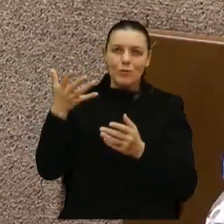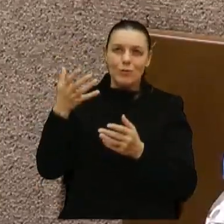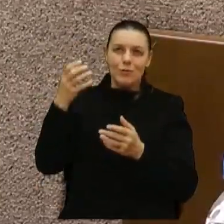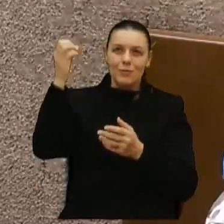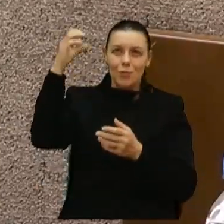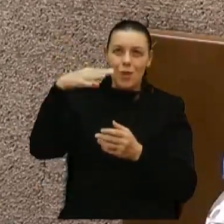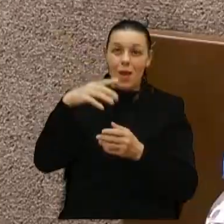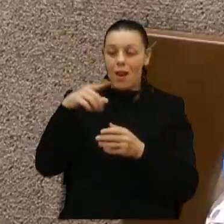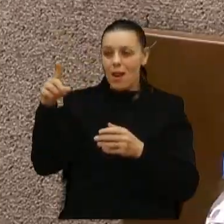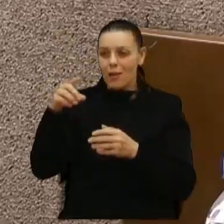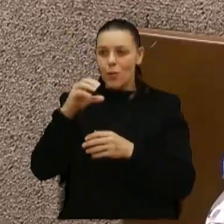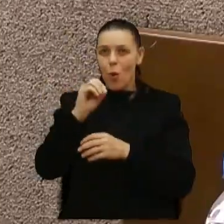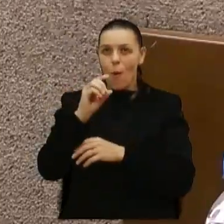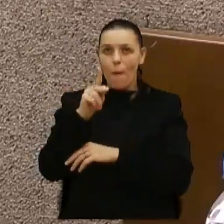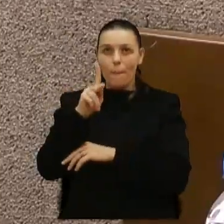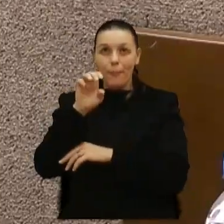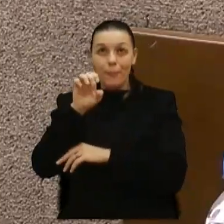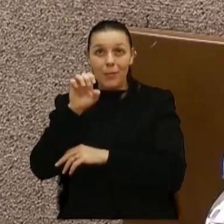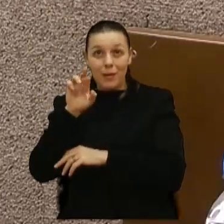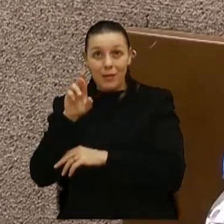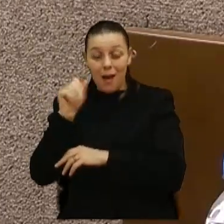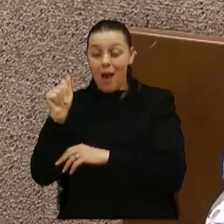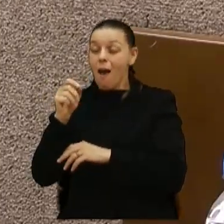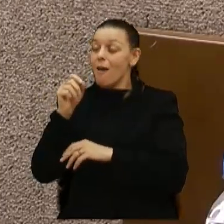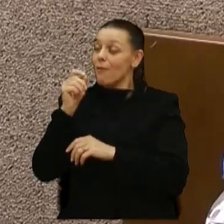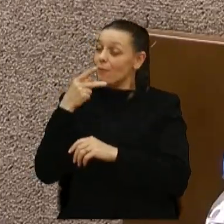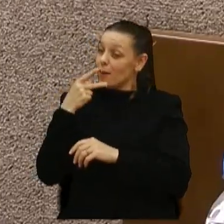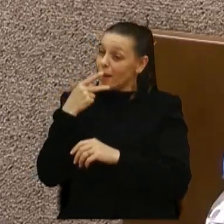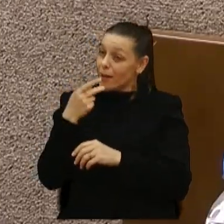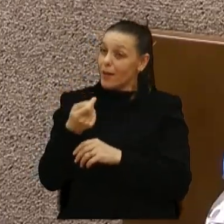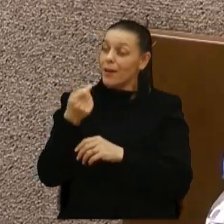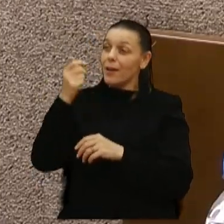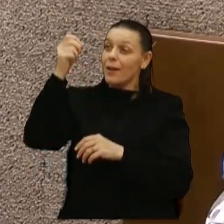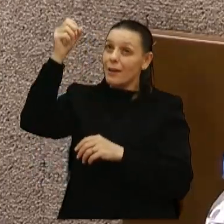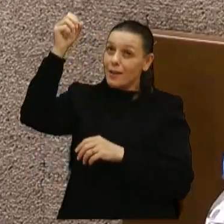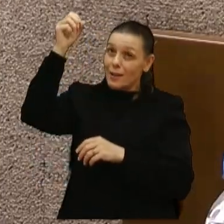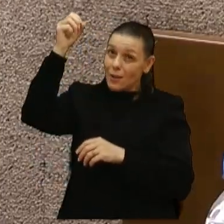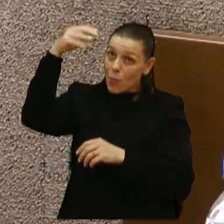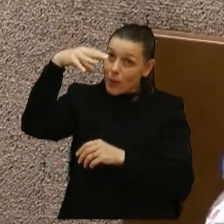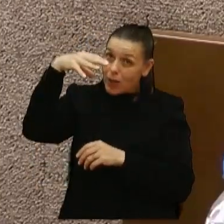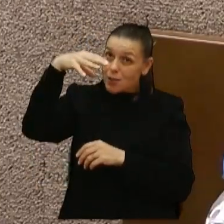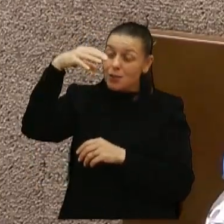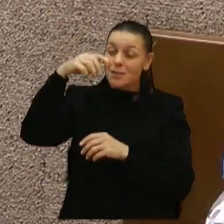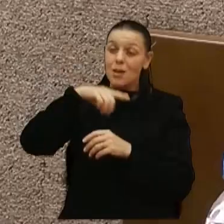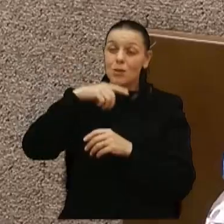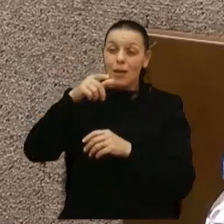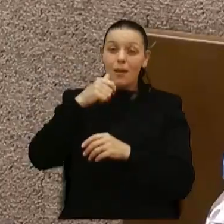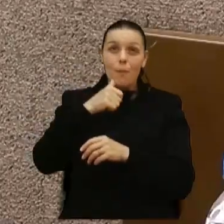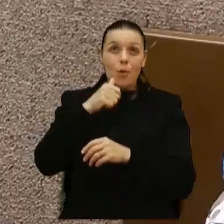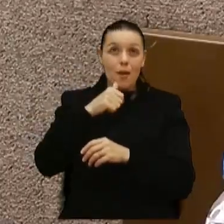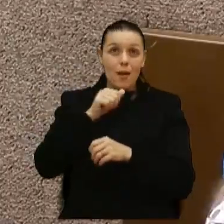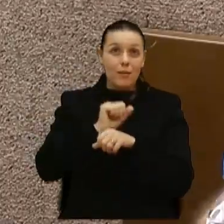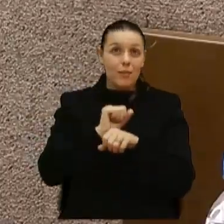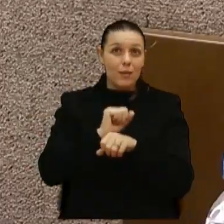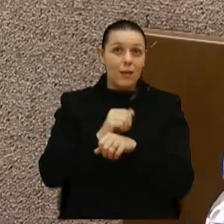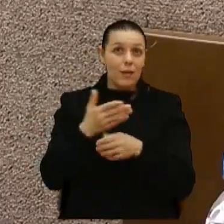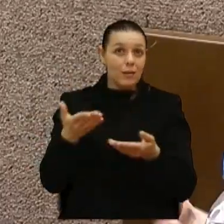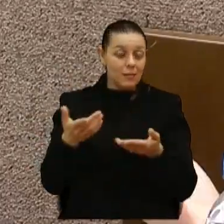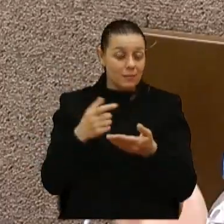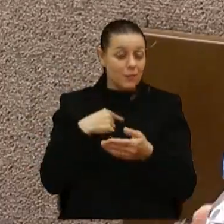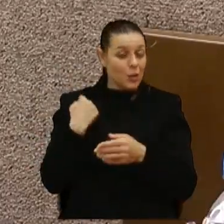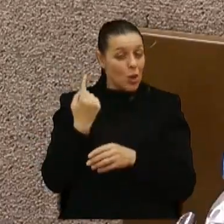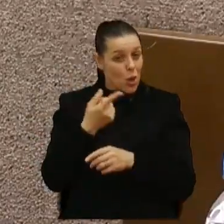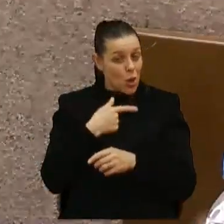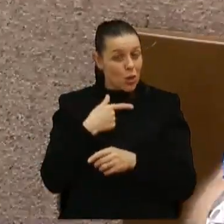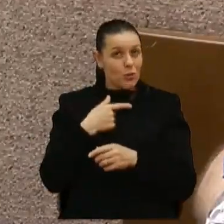Ópera, que em campanha eu falei tanto sobre a iluminação ali, sobre como é melhor mudar isso ali. Tem mulheres que aguardam na parada de ônibus e a